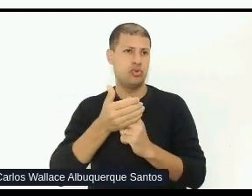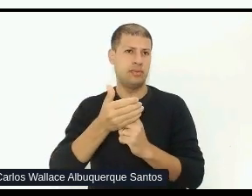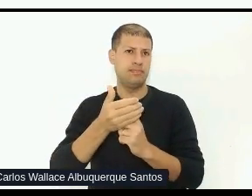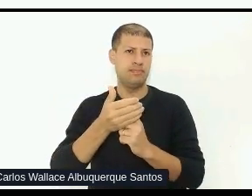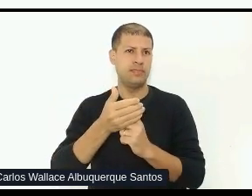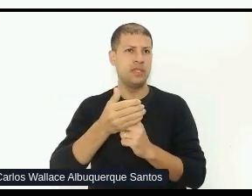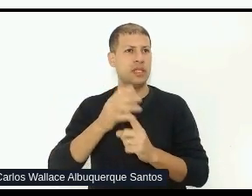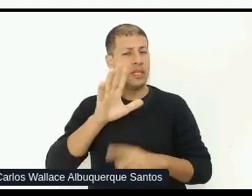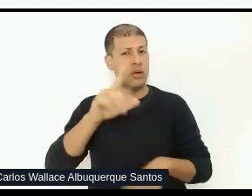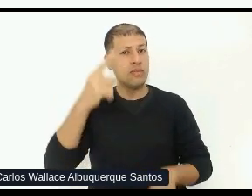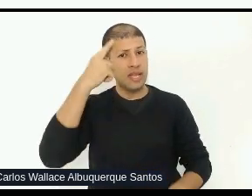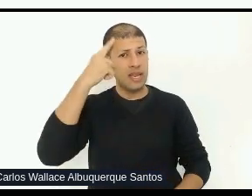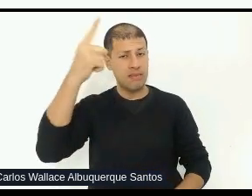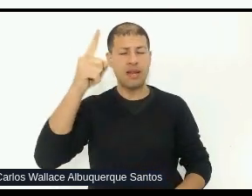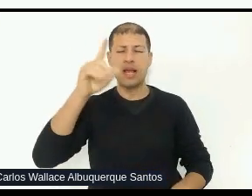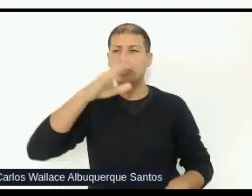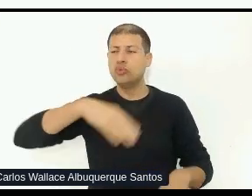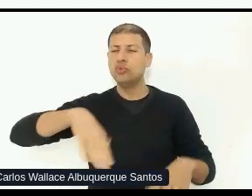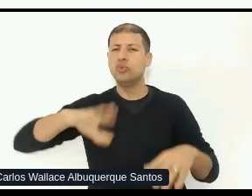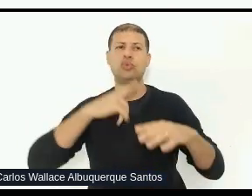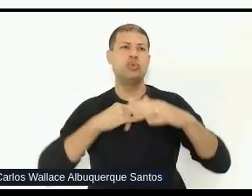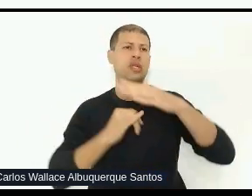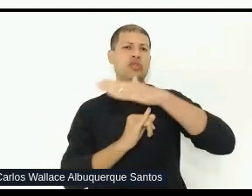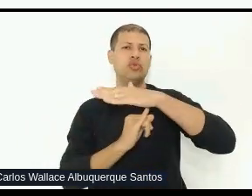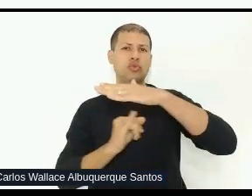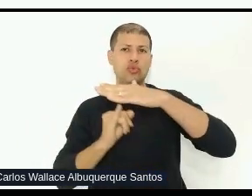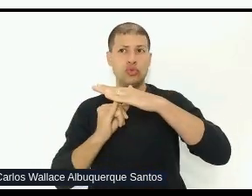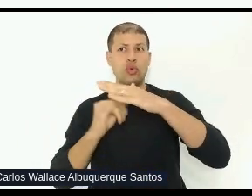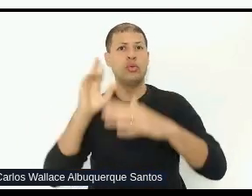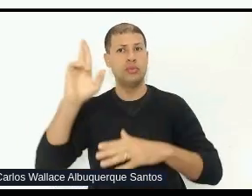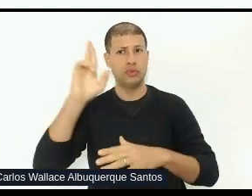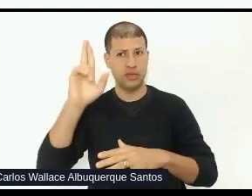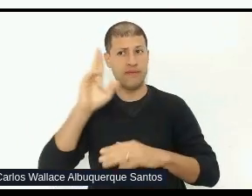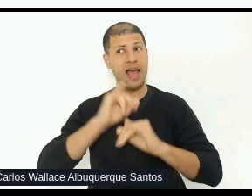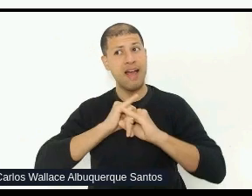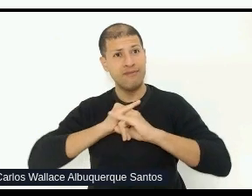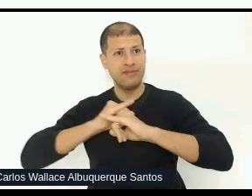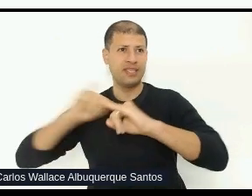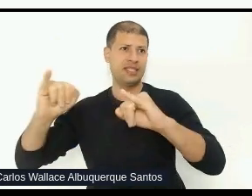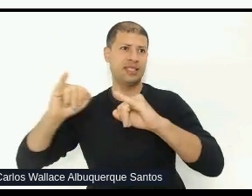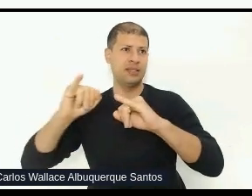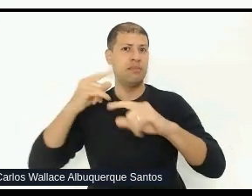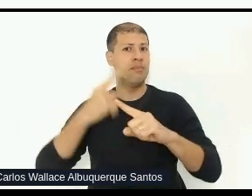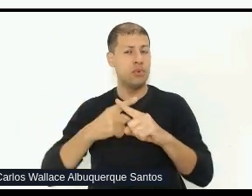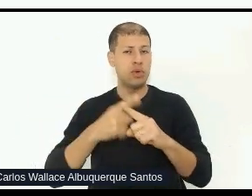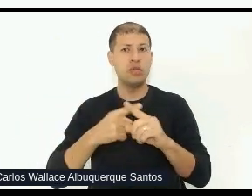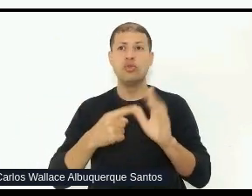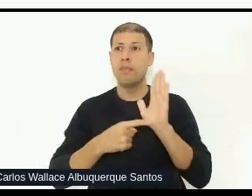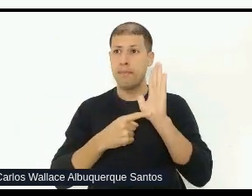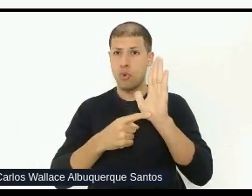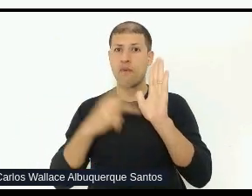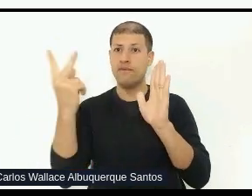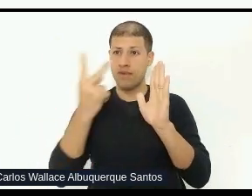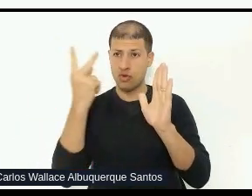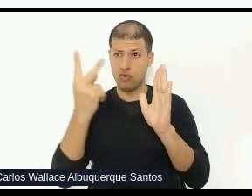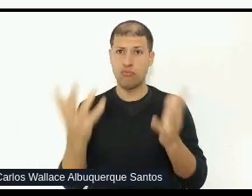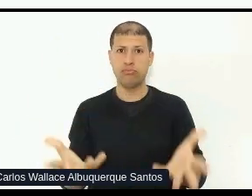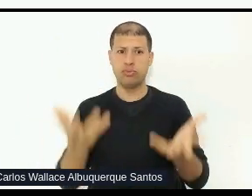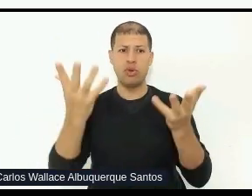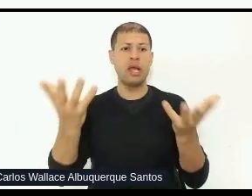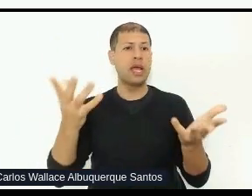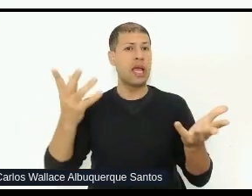as instituições responsáveis, porque isso também sinaliza os valores que a gente quer promover na nossa